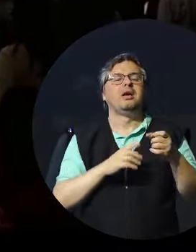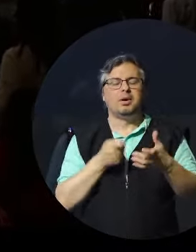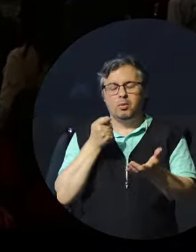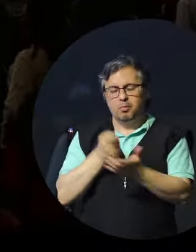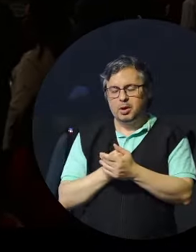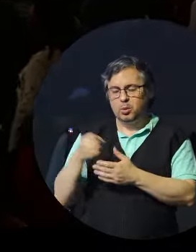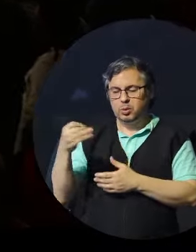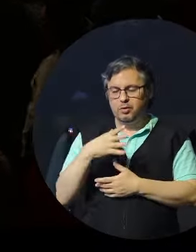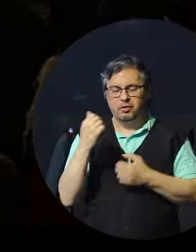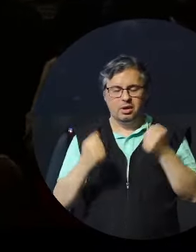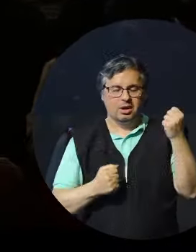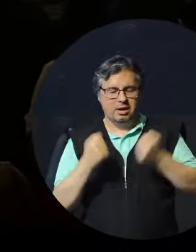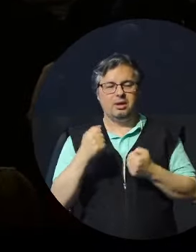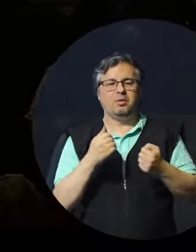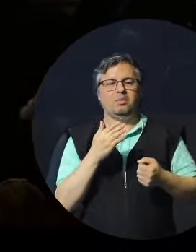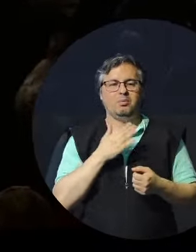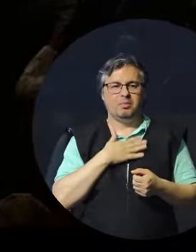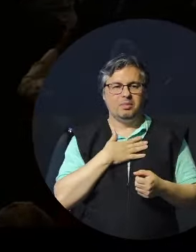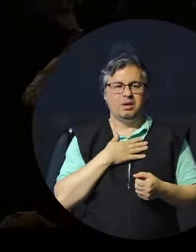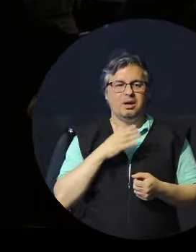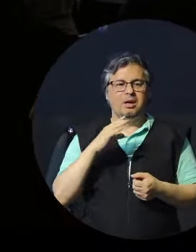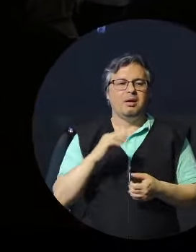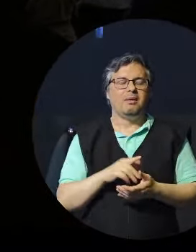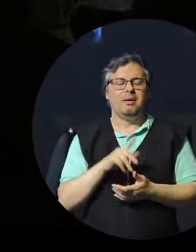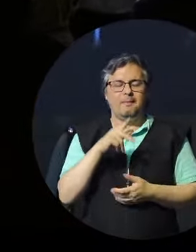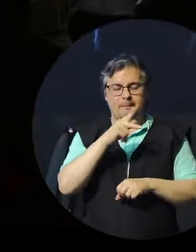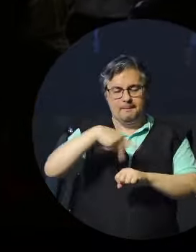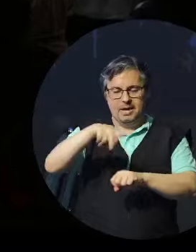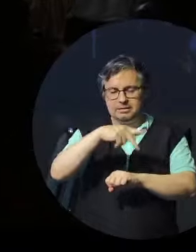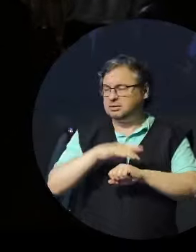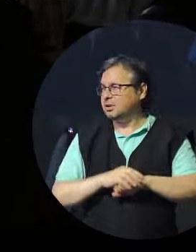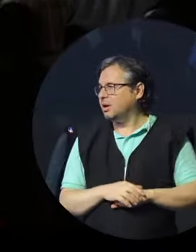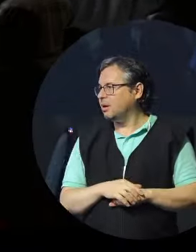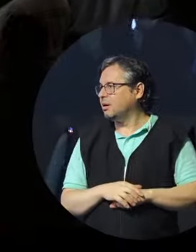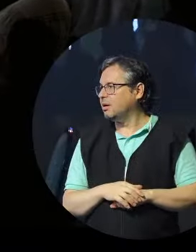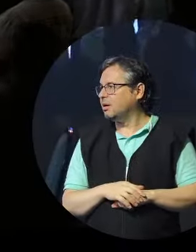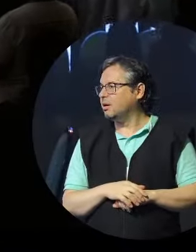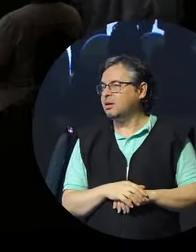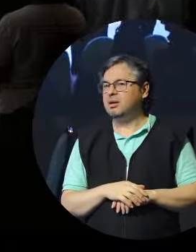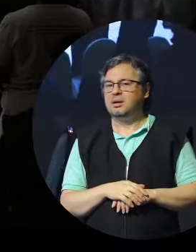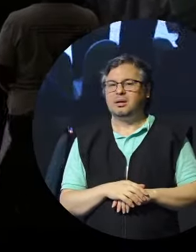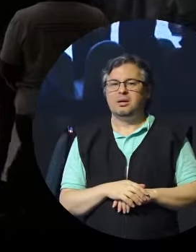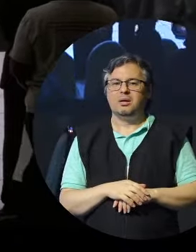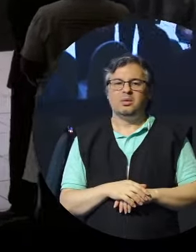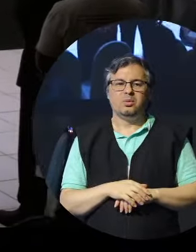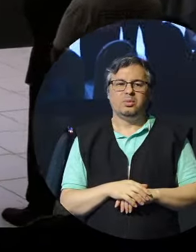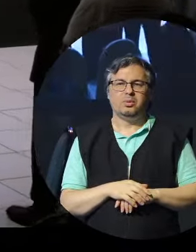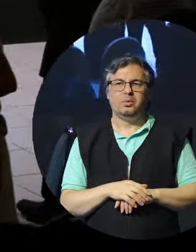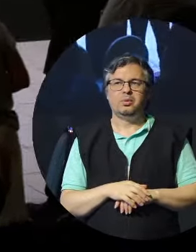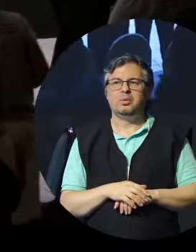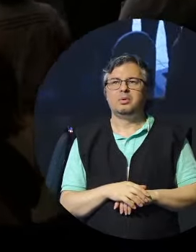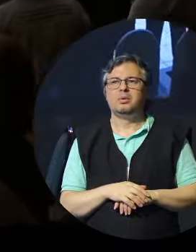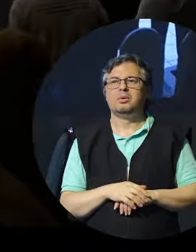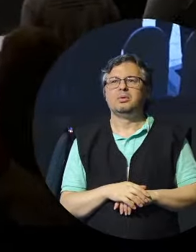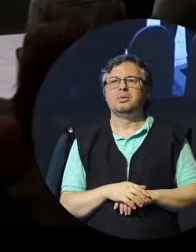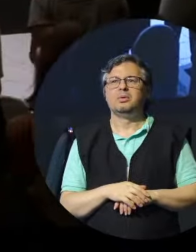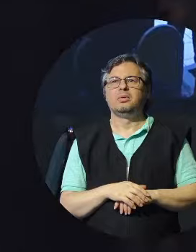Pátria. Vamos avançar em nome de Jesus. O Pix é o CNPJ de Missões Nacionais,